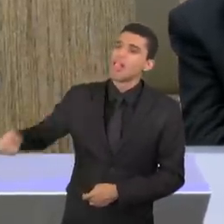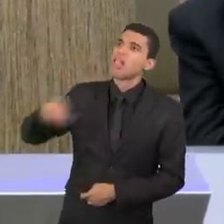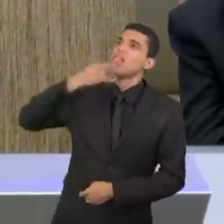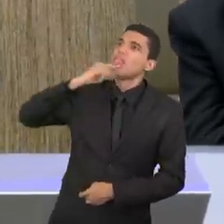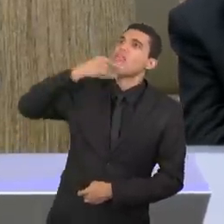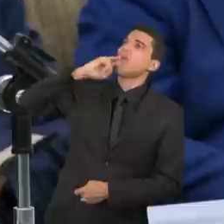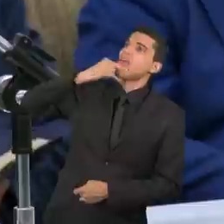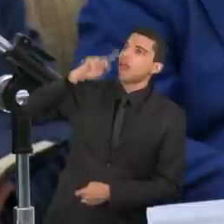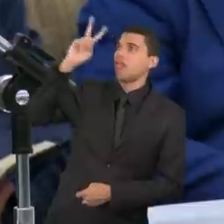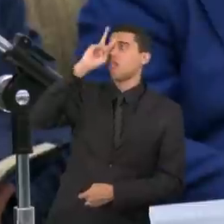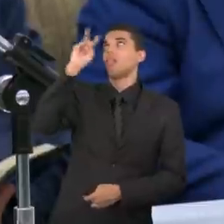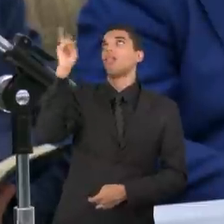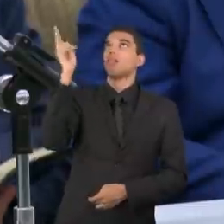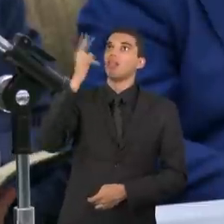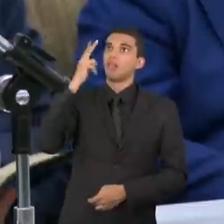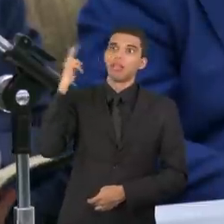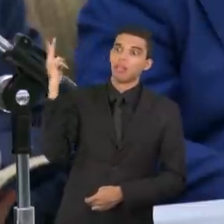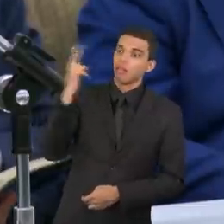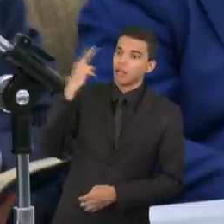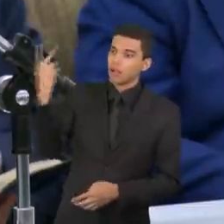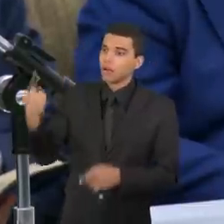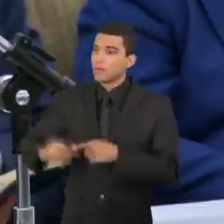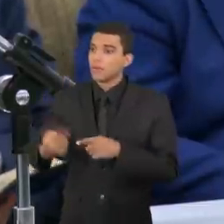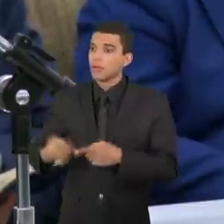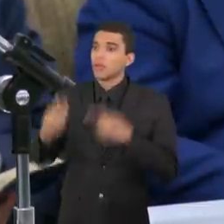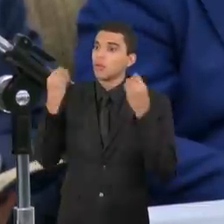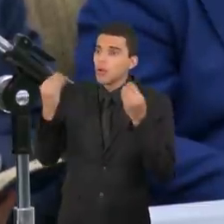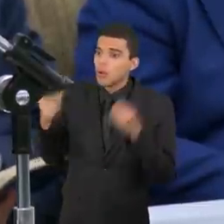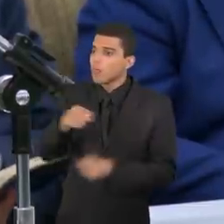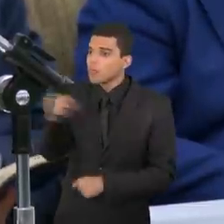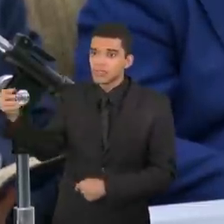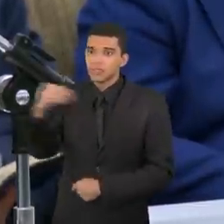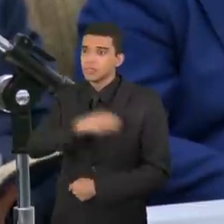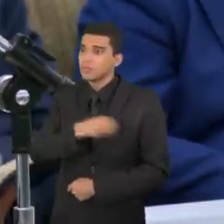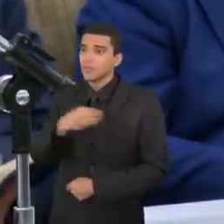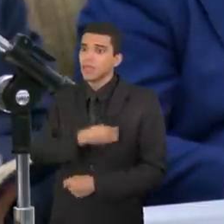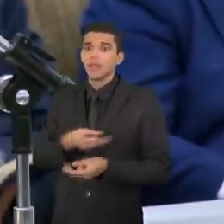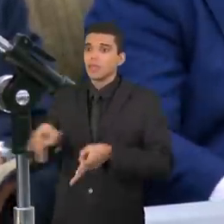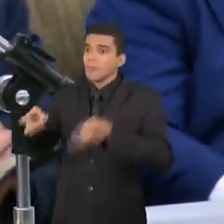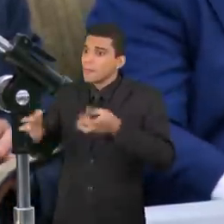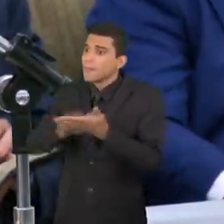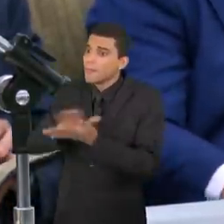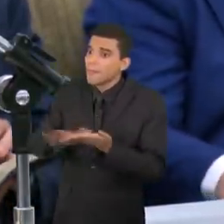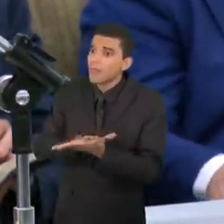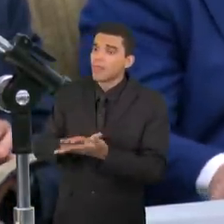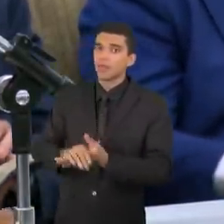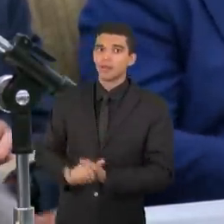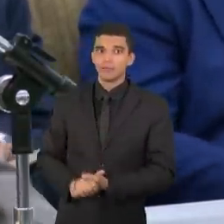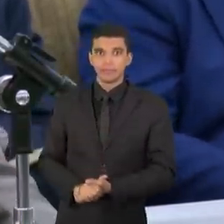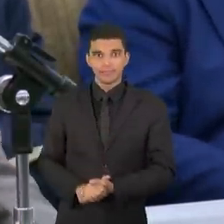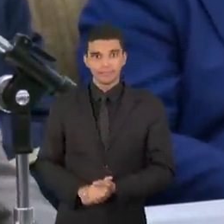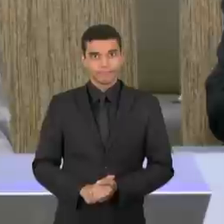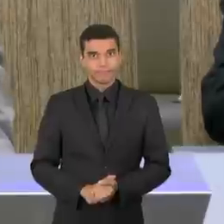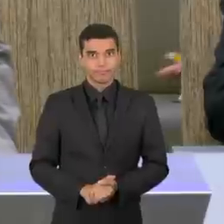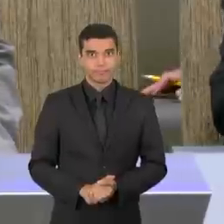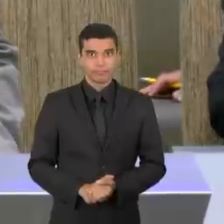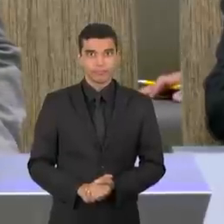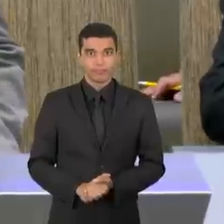por causa do mosto, porque tirado é da vossa boca. Quando ele fala de ébrios aqui,